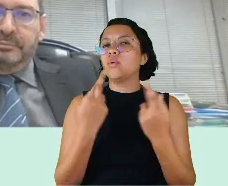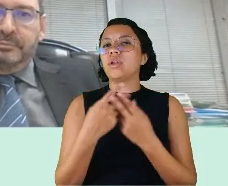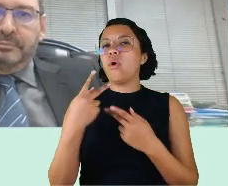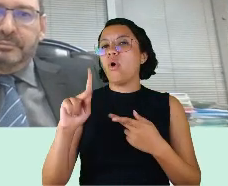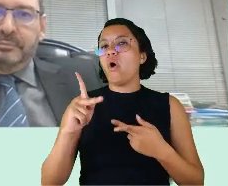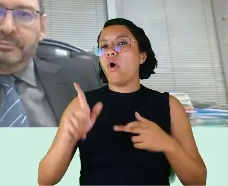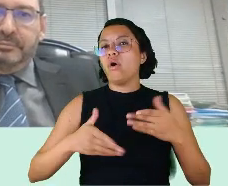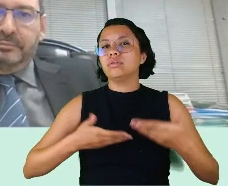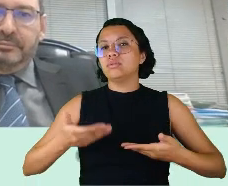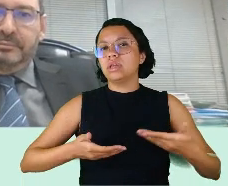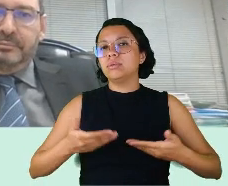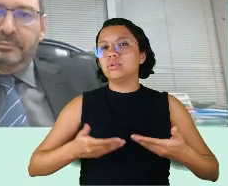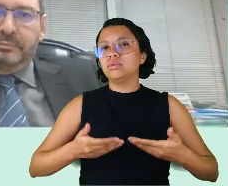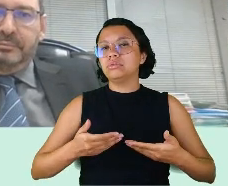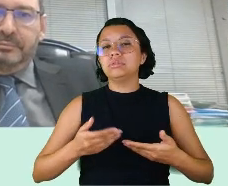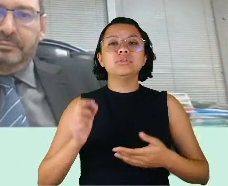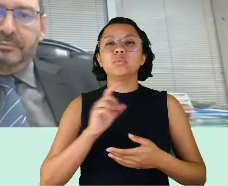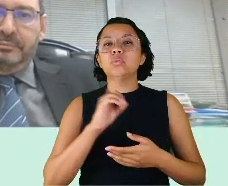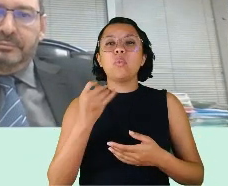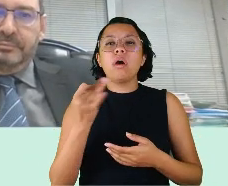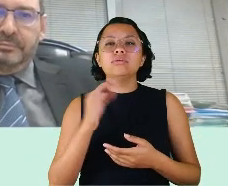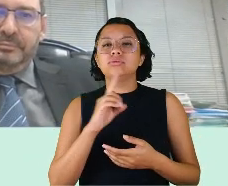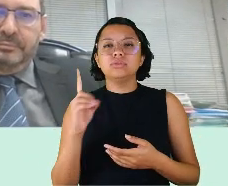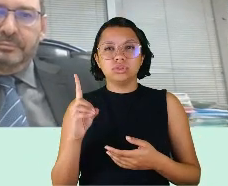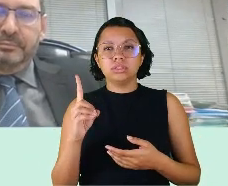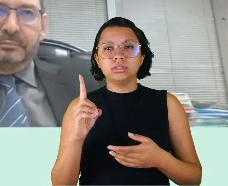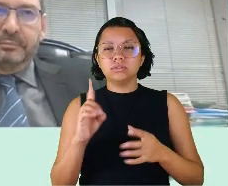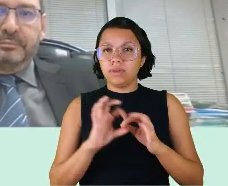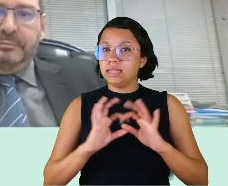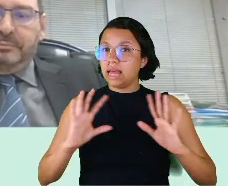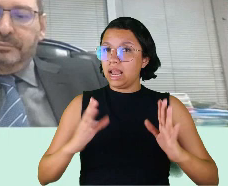que frequência, né? Como vai estar